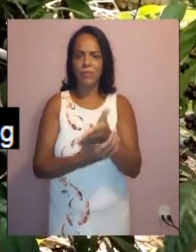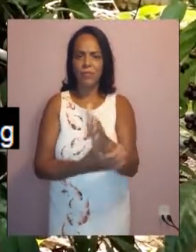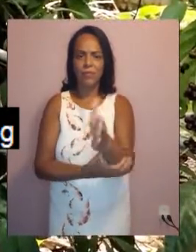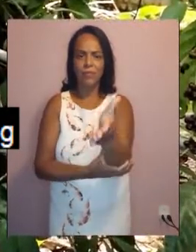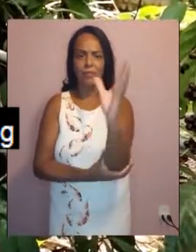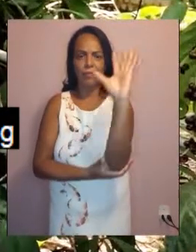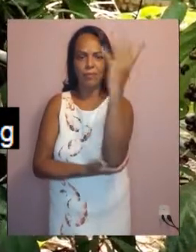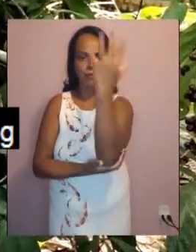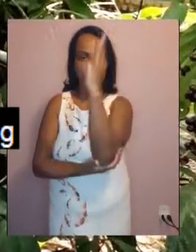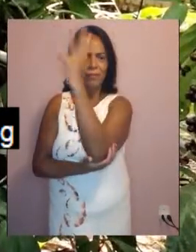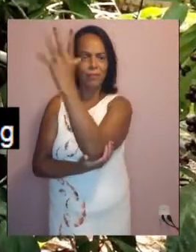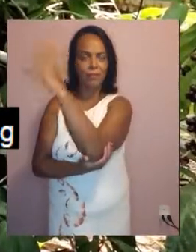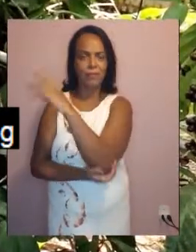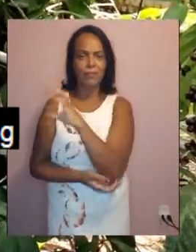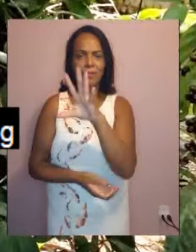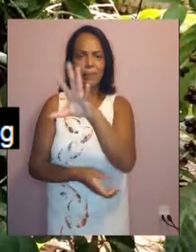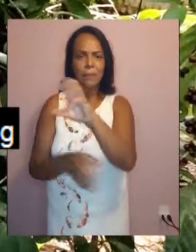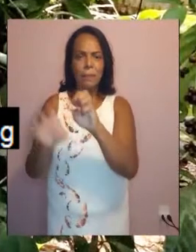outra porção.